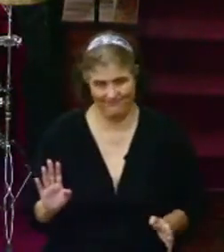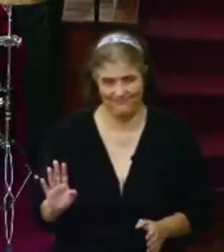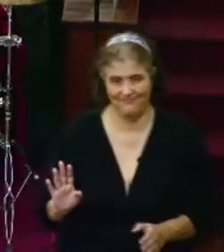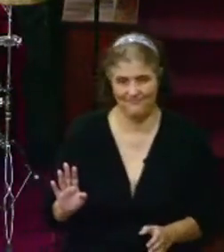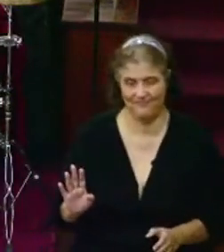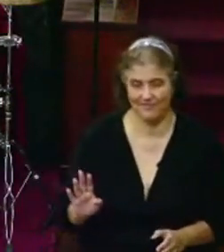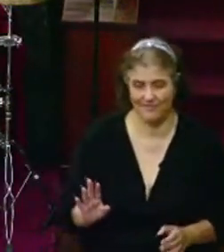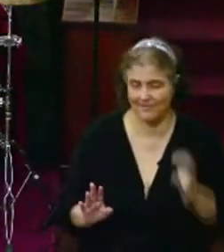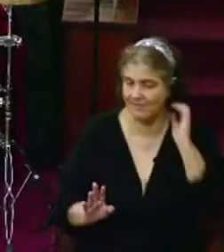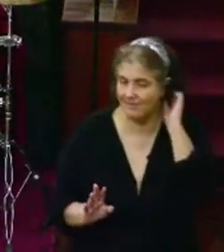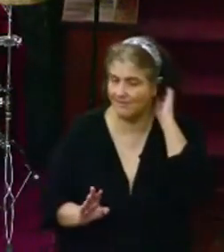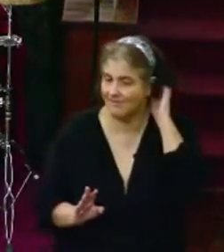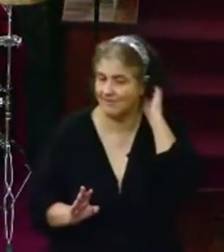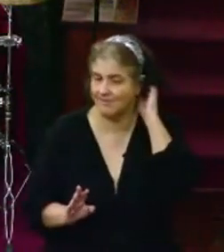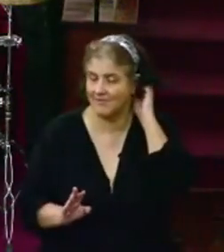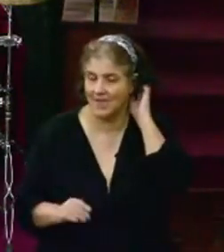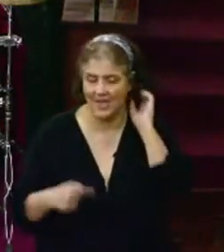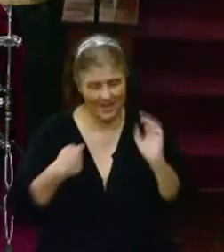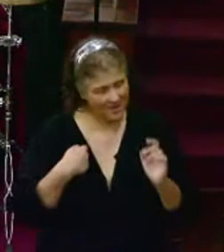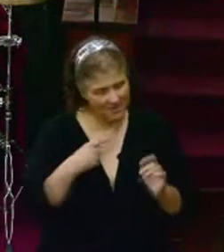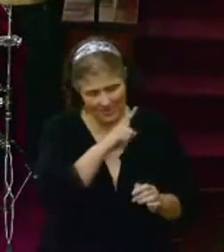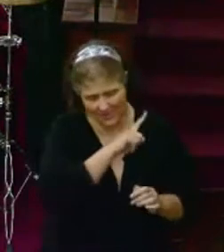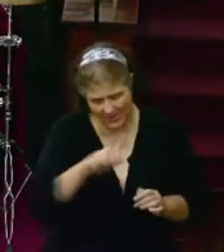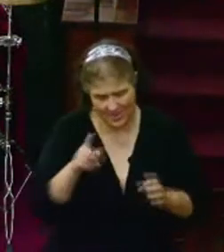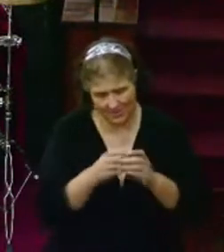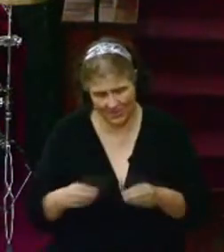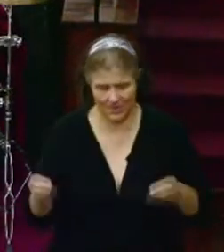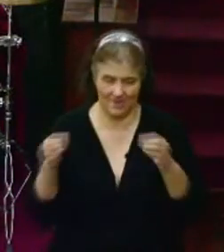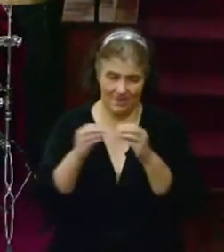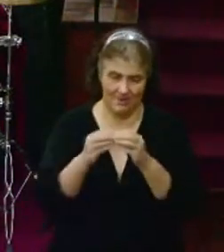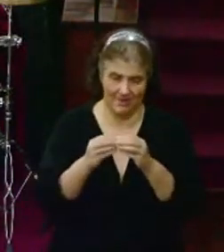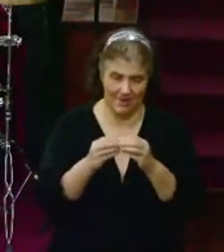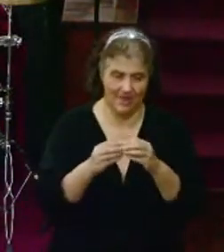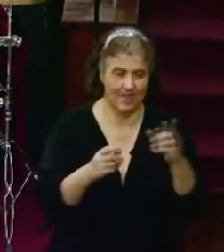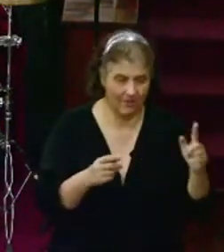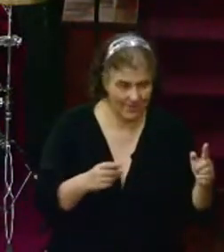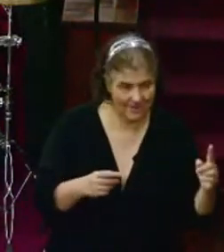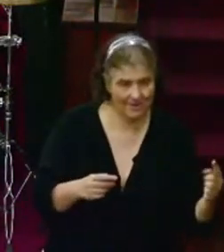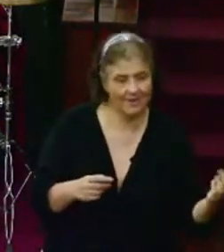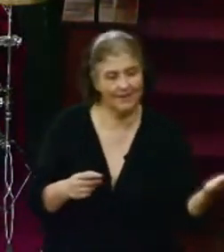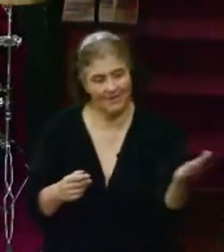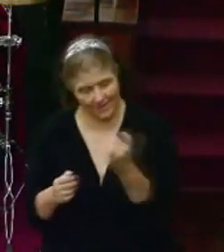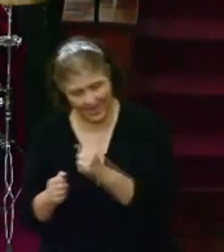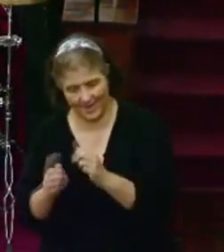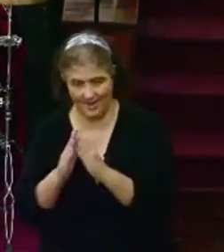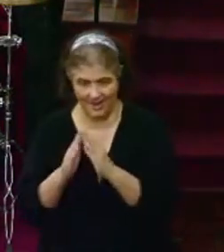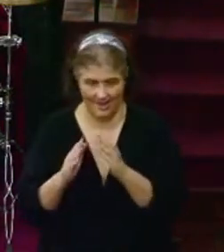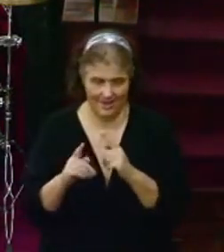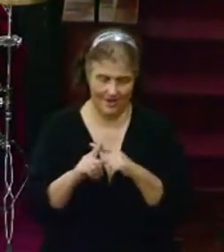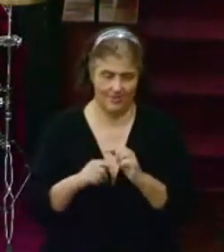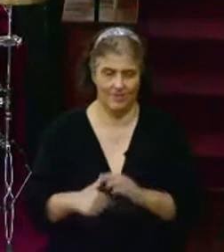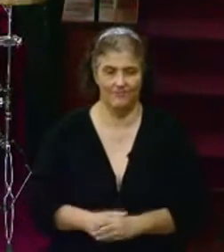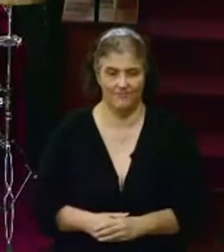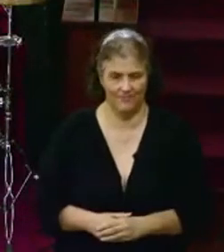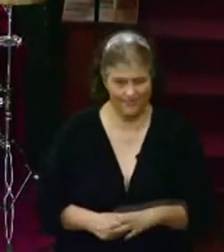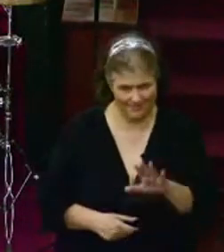eu não sou digno que entres em minha casa. Por isto eu mesmo não me julguei digno de ir ter contigo. É